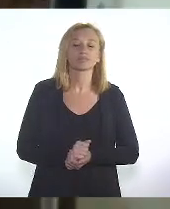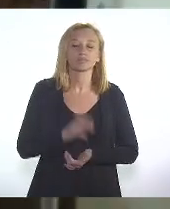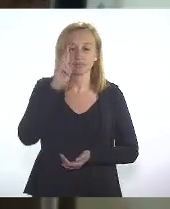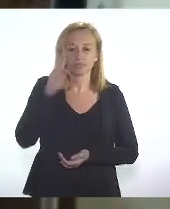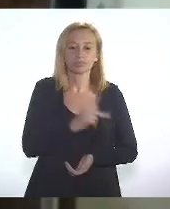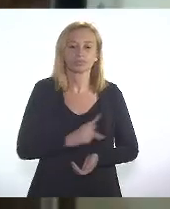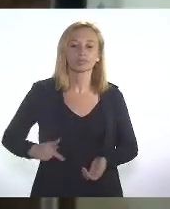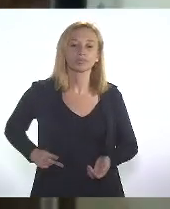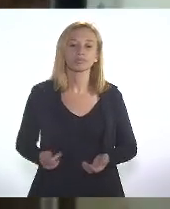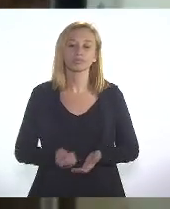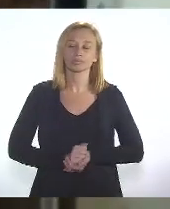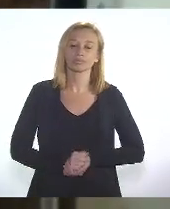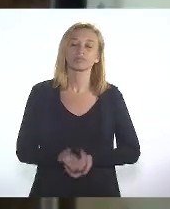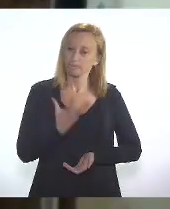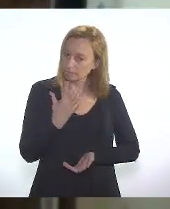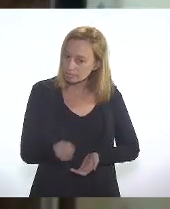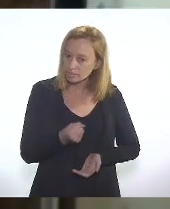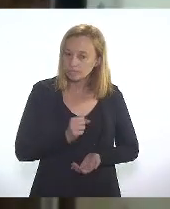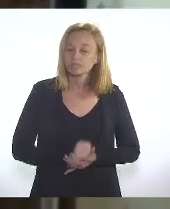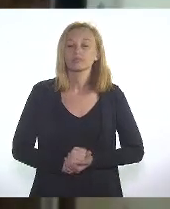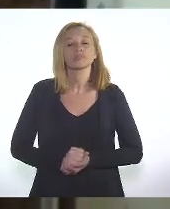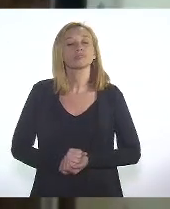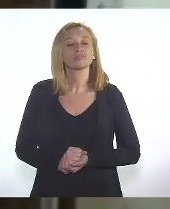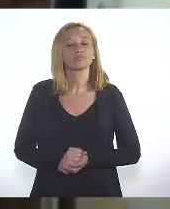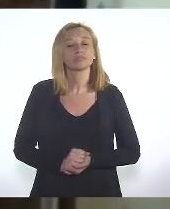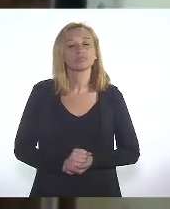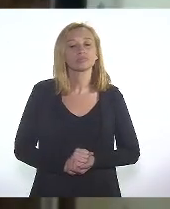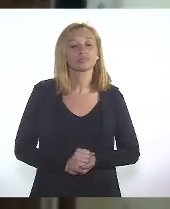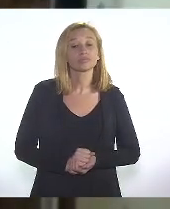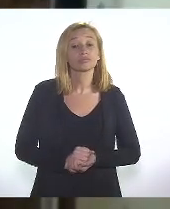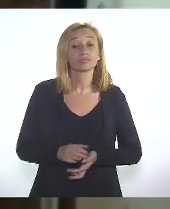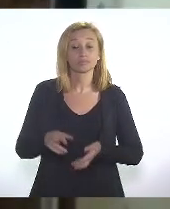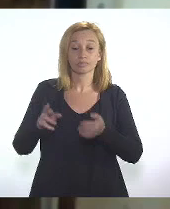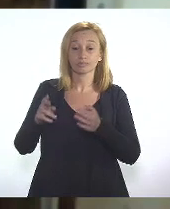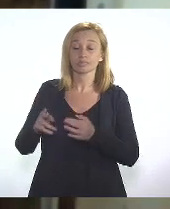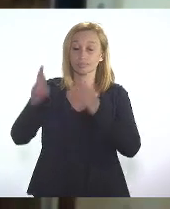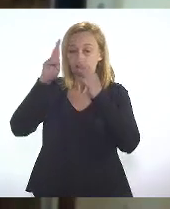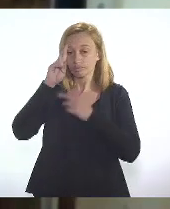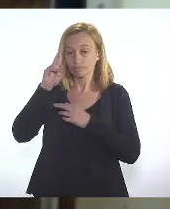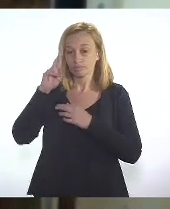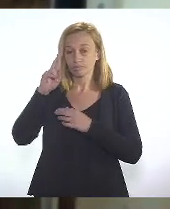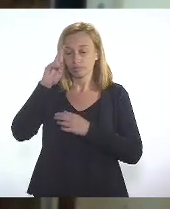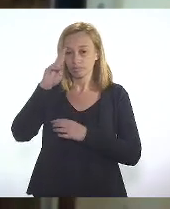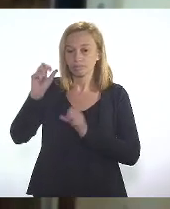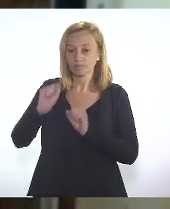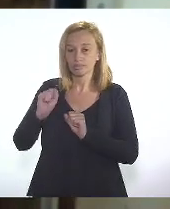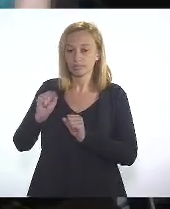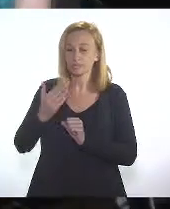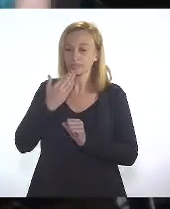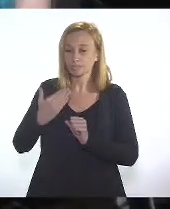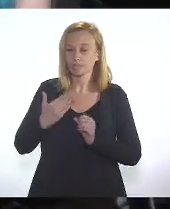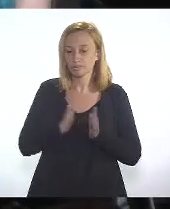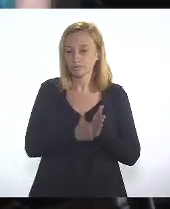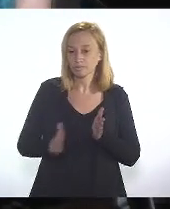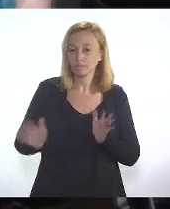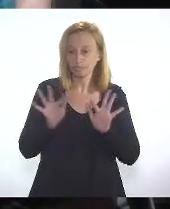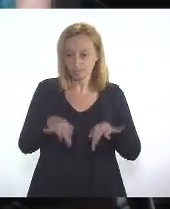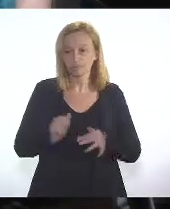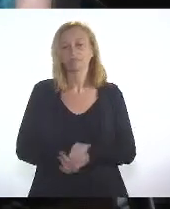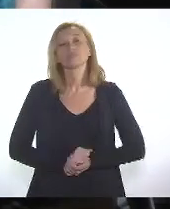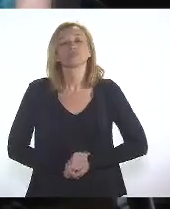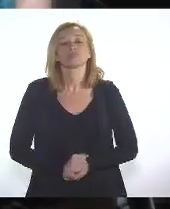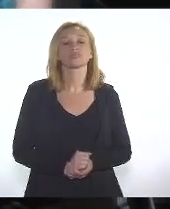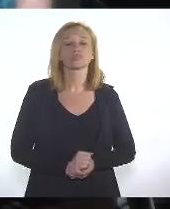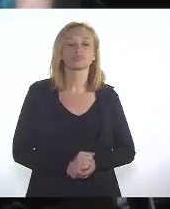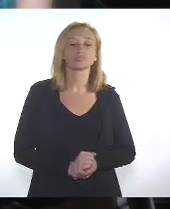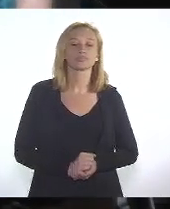presidente, no mérito favorável, e quando Vossa Excelência puder, me dá um pela ordem. Ao final.